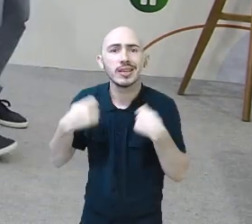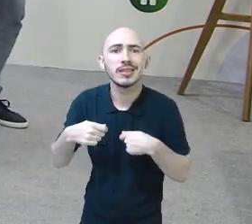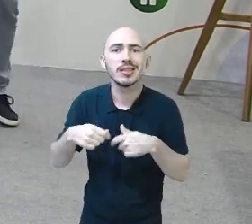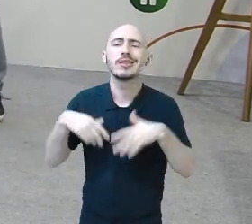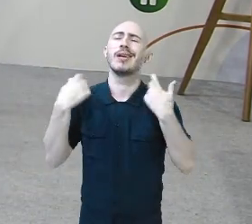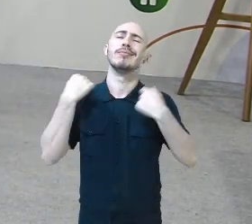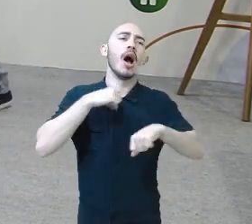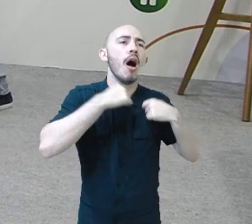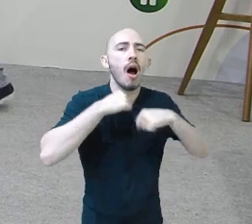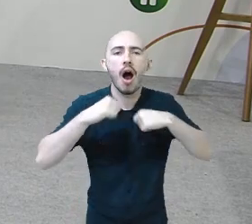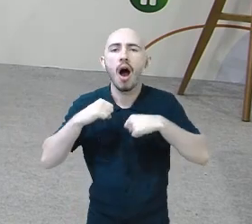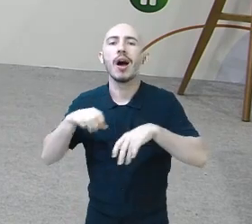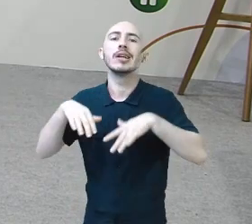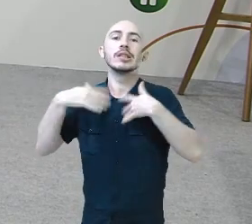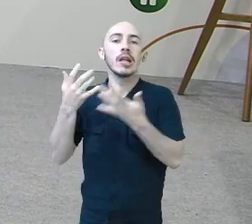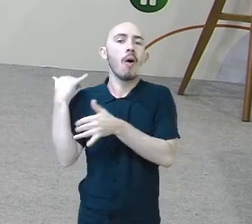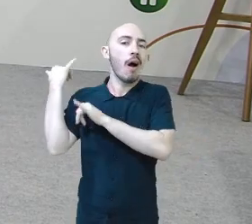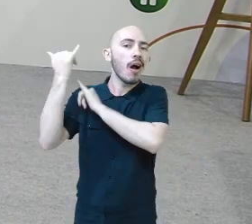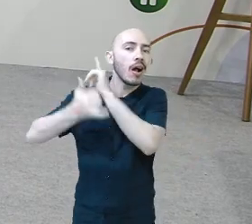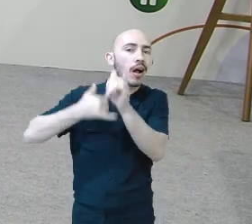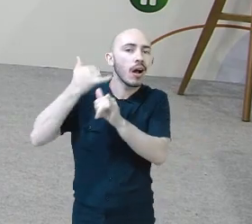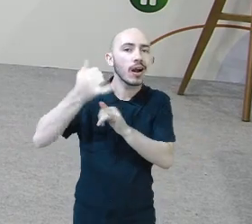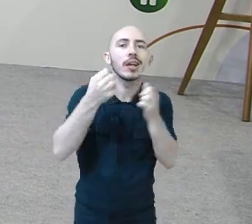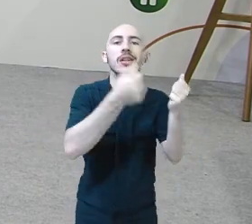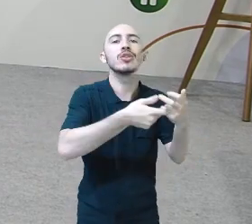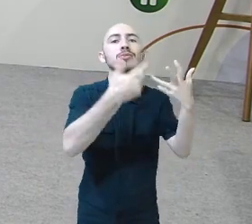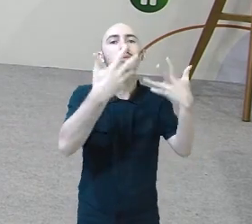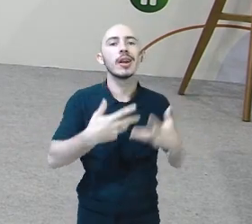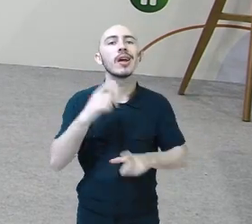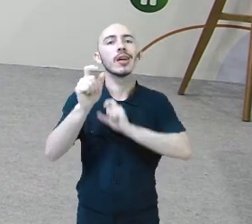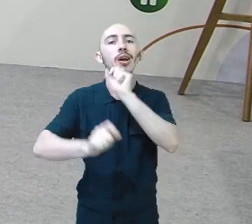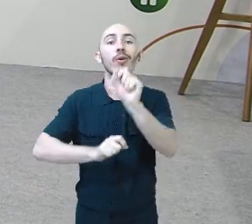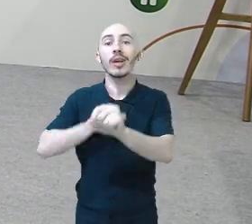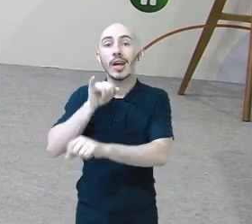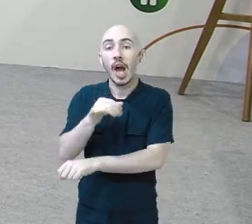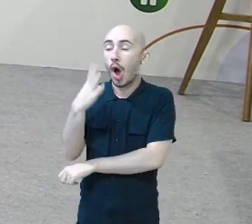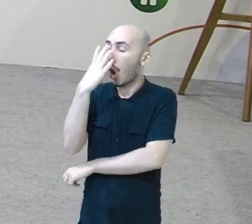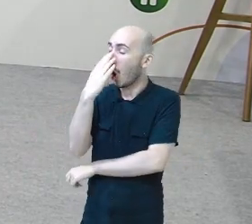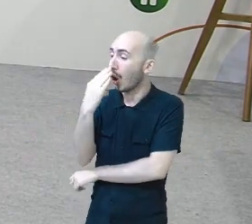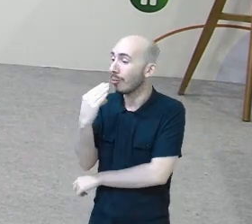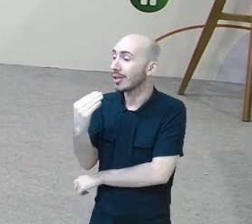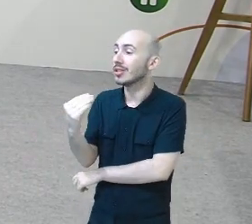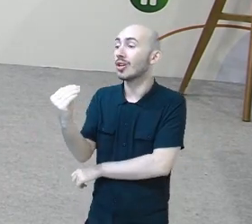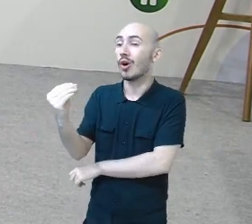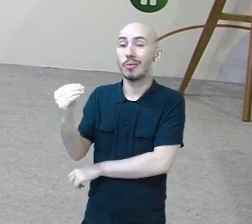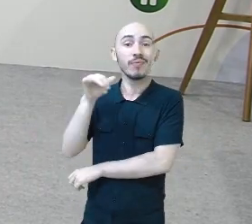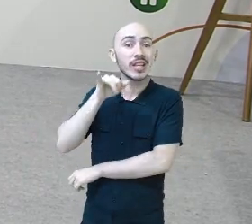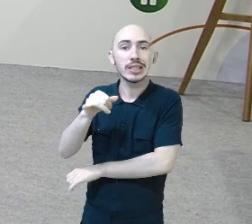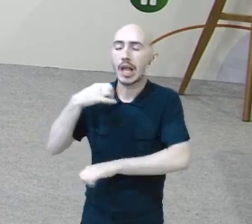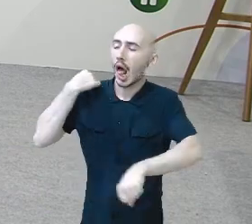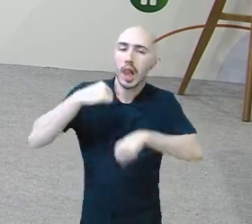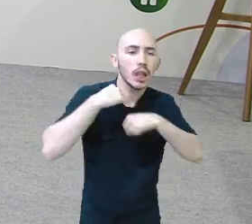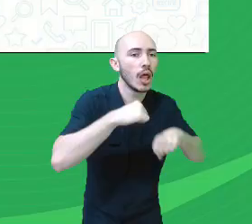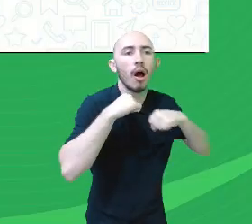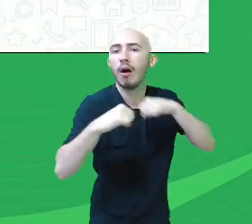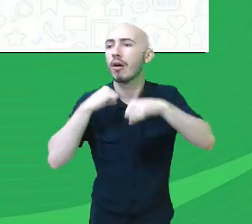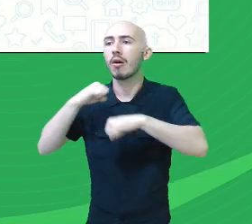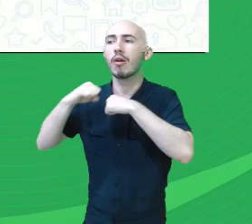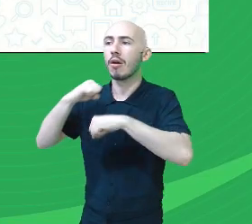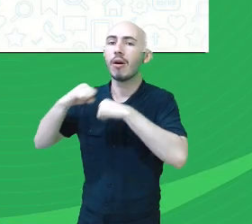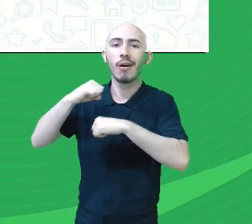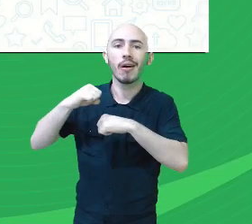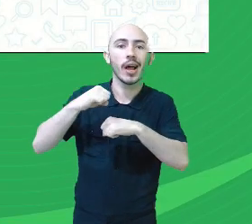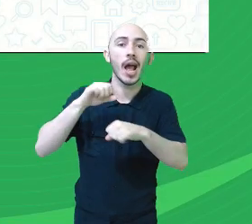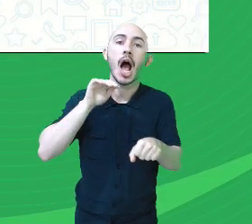correr, porque reza a lenda que o lobisomem, se ele não correr durante